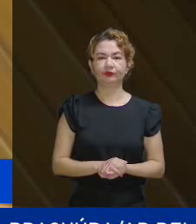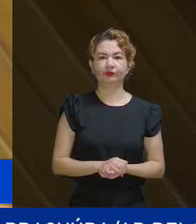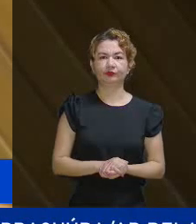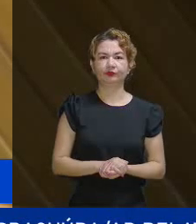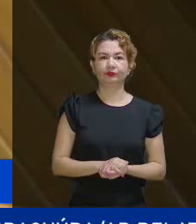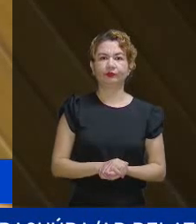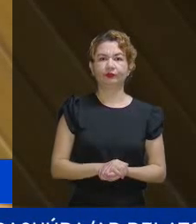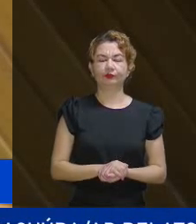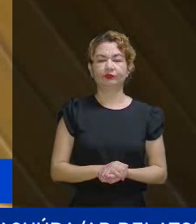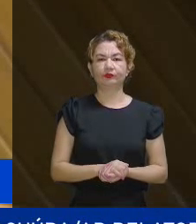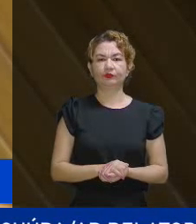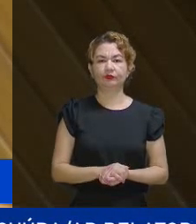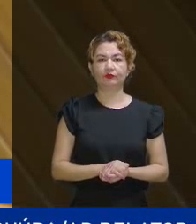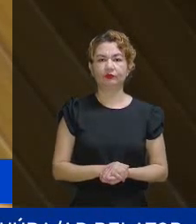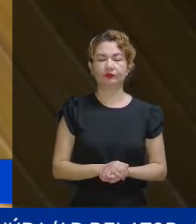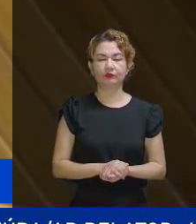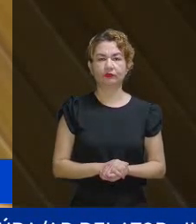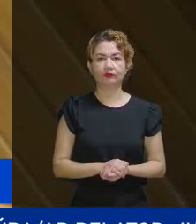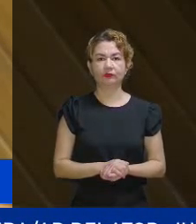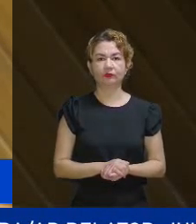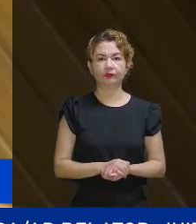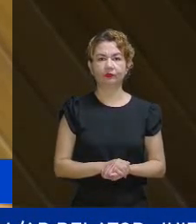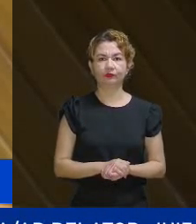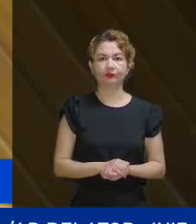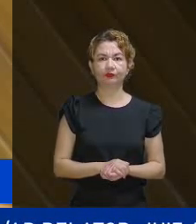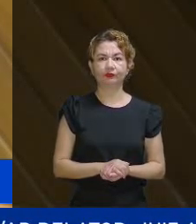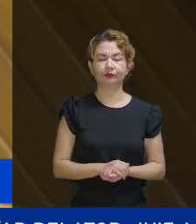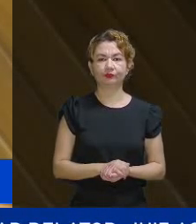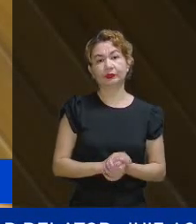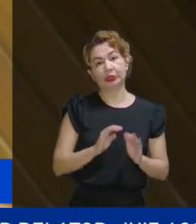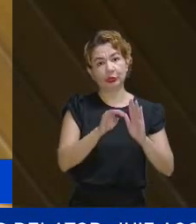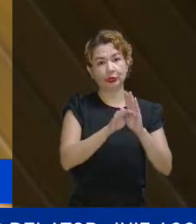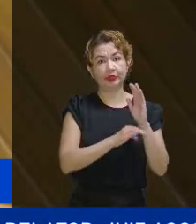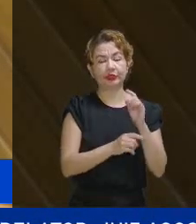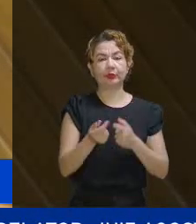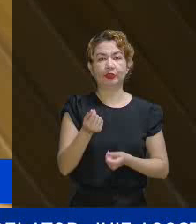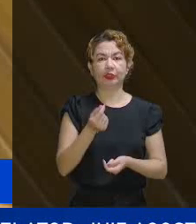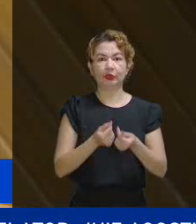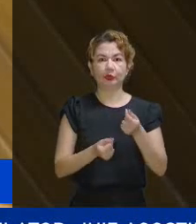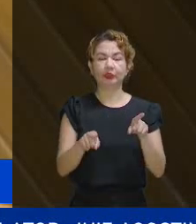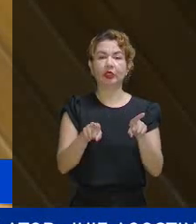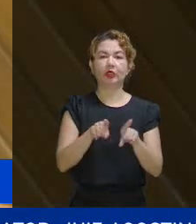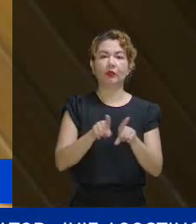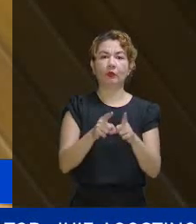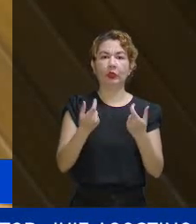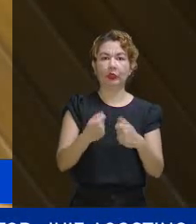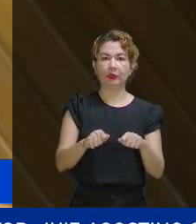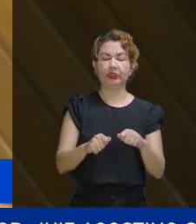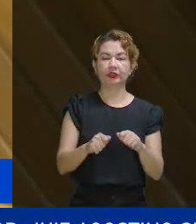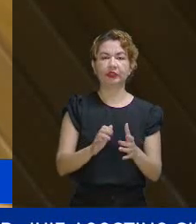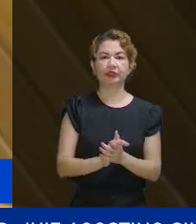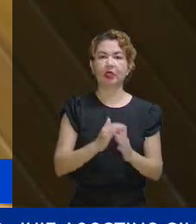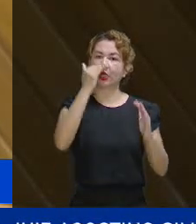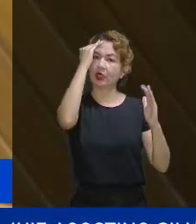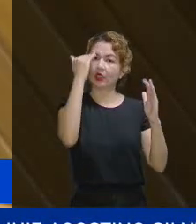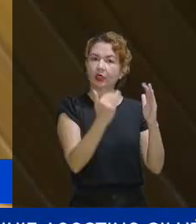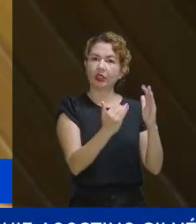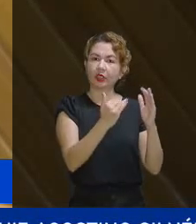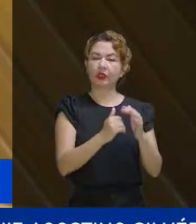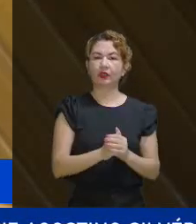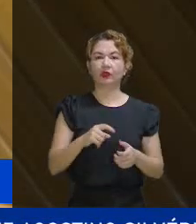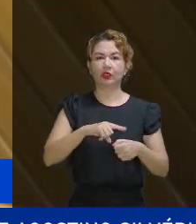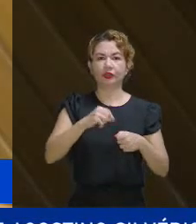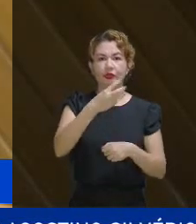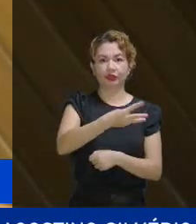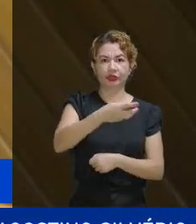23.607 de 2019. O princípio da economicidade também deve ser observado, conforme o